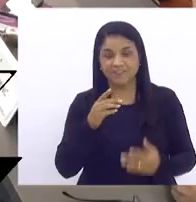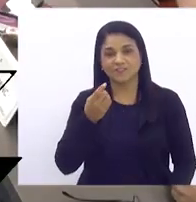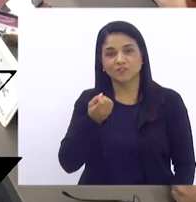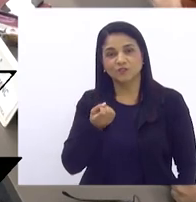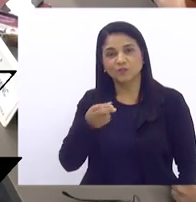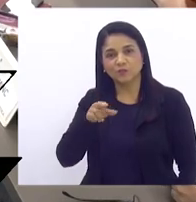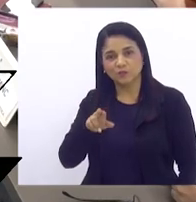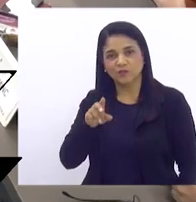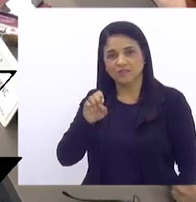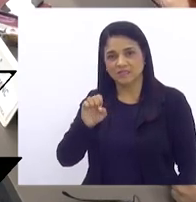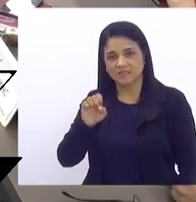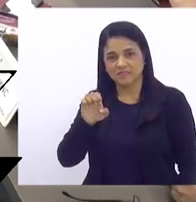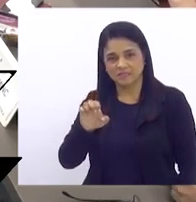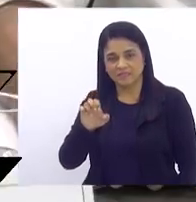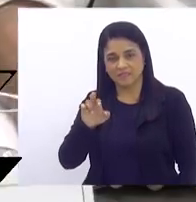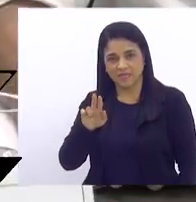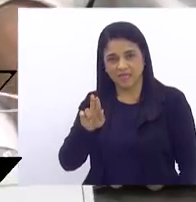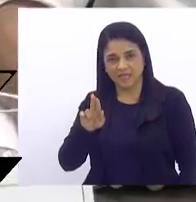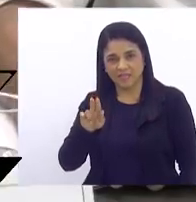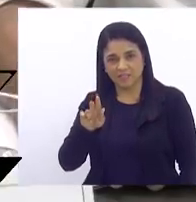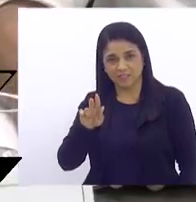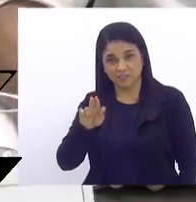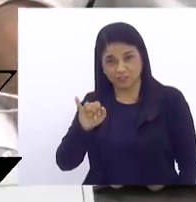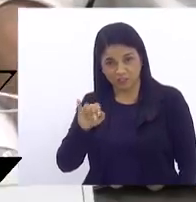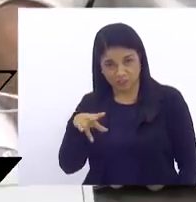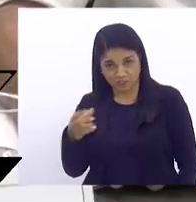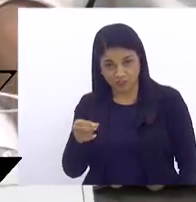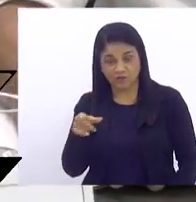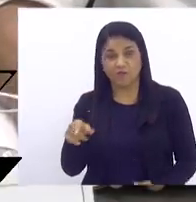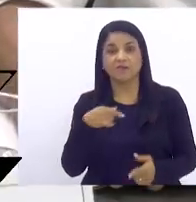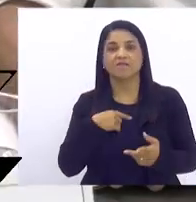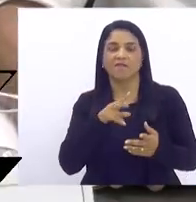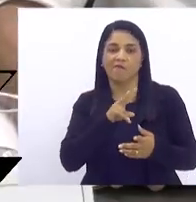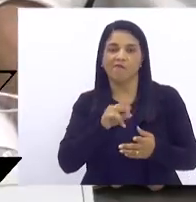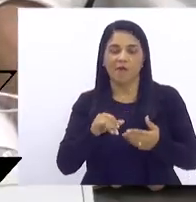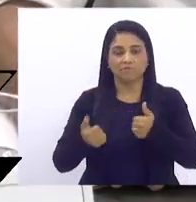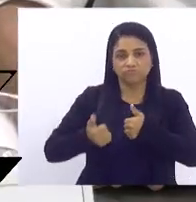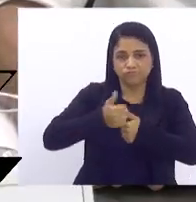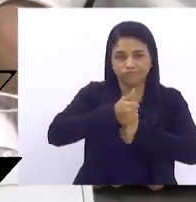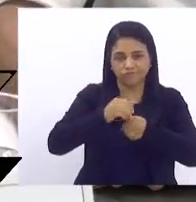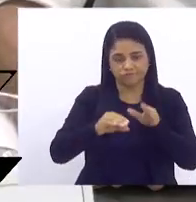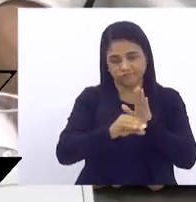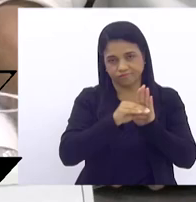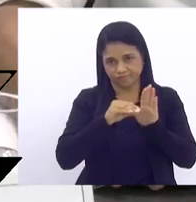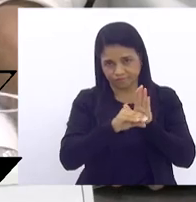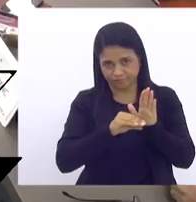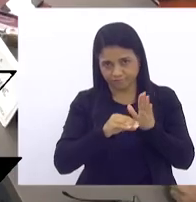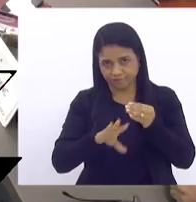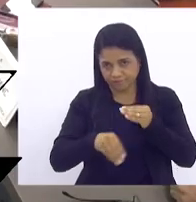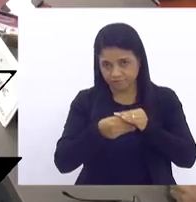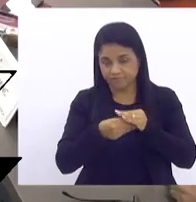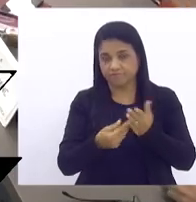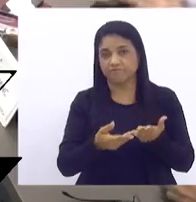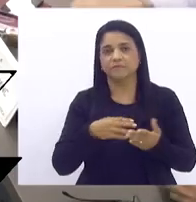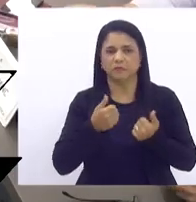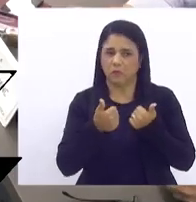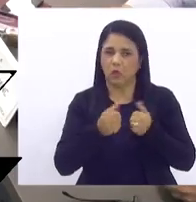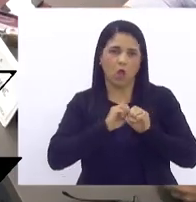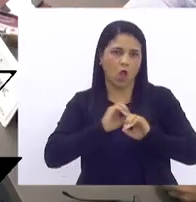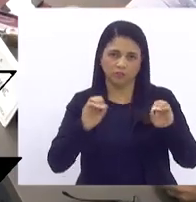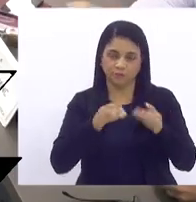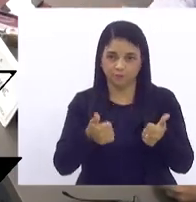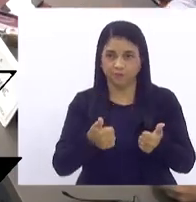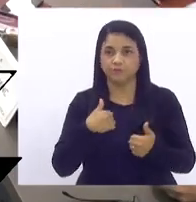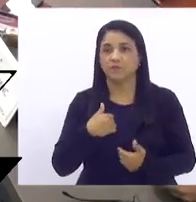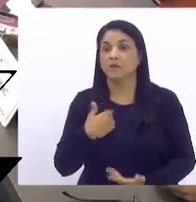foi incluída essa mudança. Ele vai circular o substituto permanente. Já está incluída essa. Beleza. Presidente, gostaria